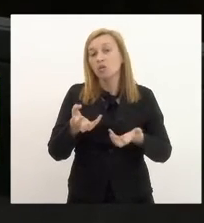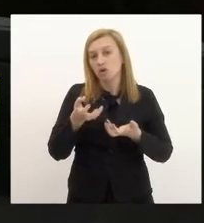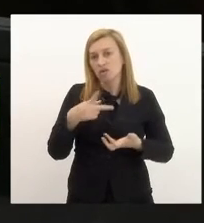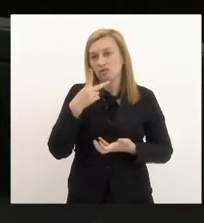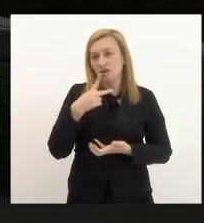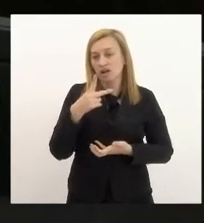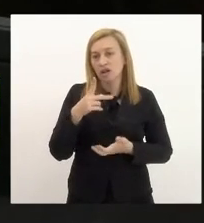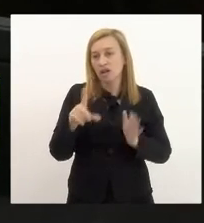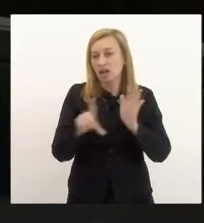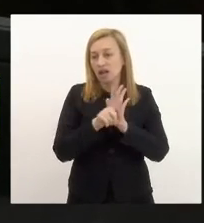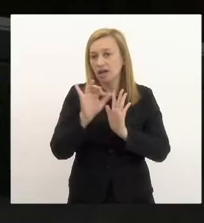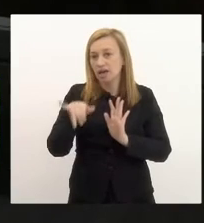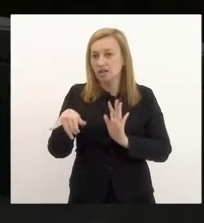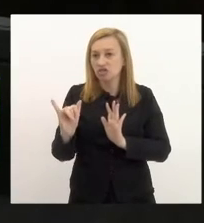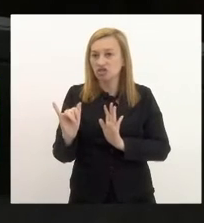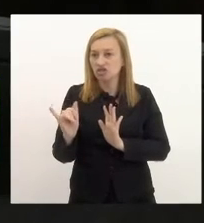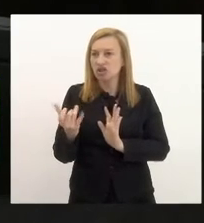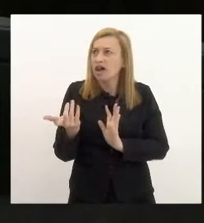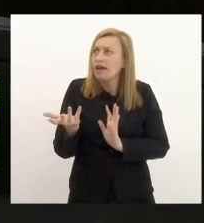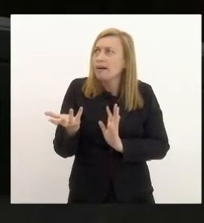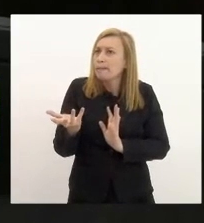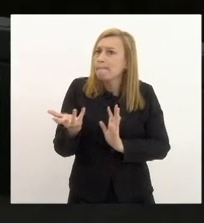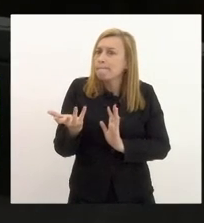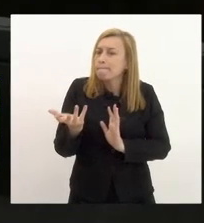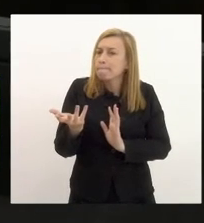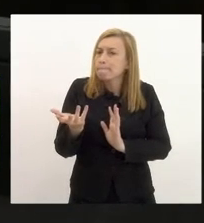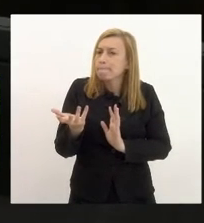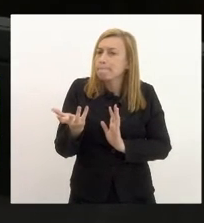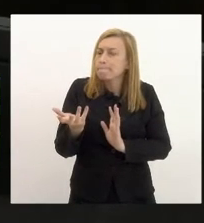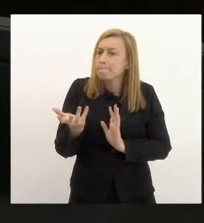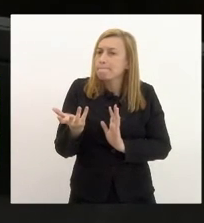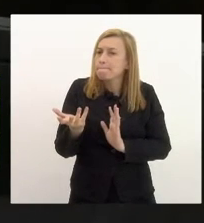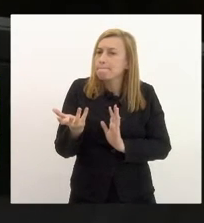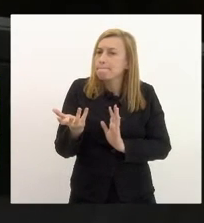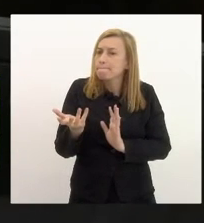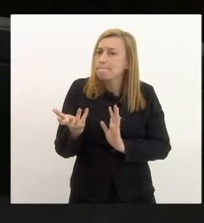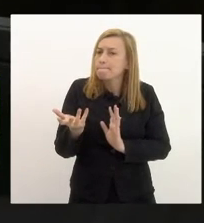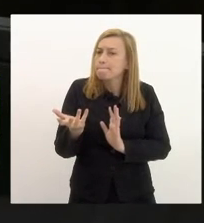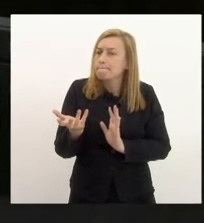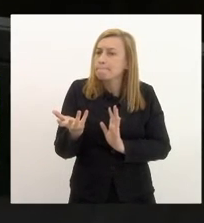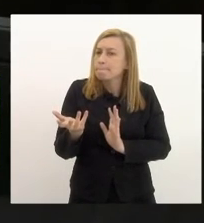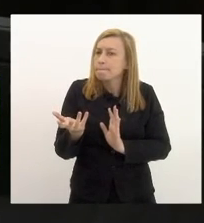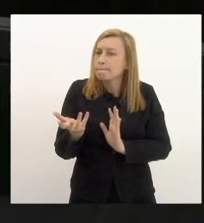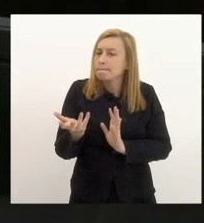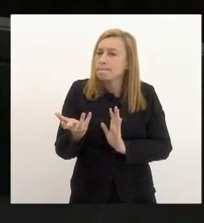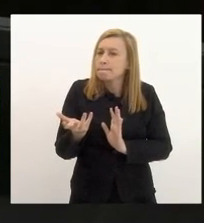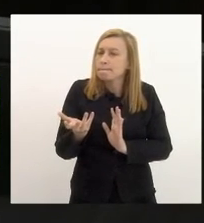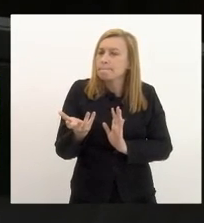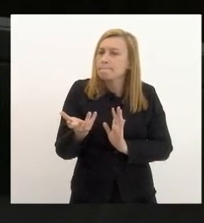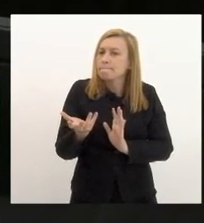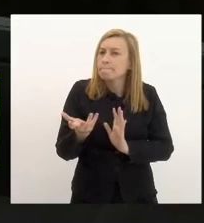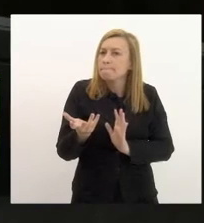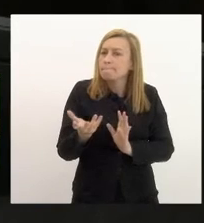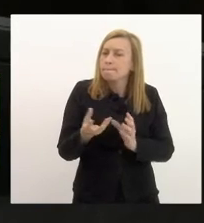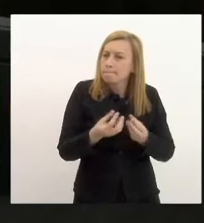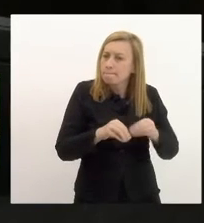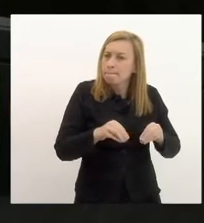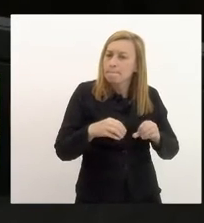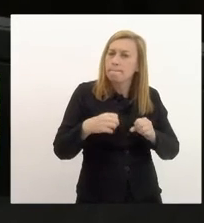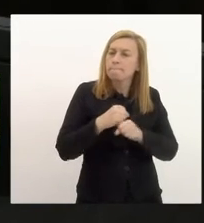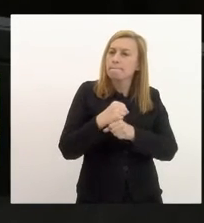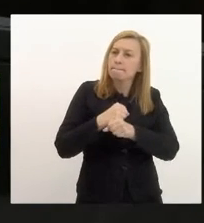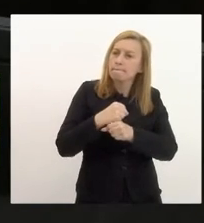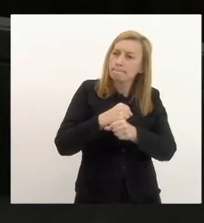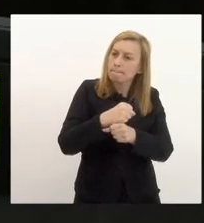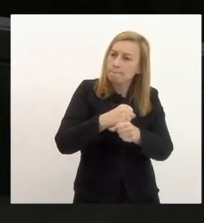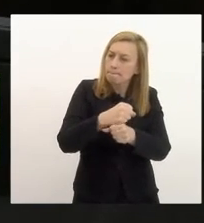quero aqui dizer que a lei kandir ela foi muito muito massacrada ao longo dos anos e